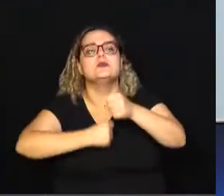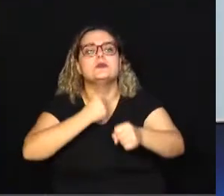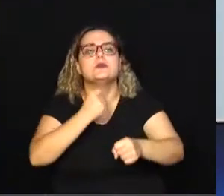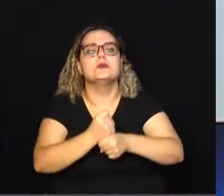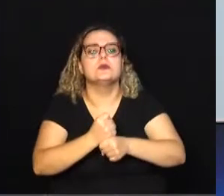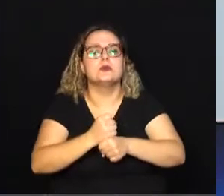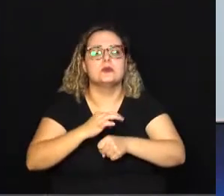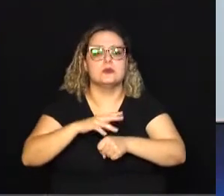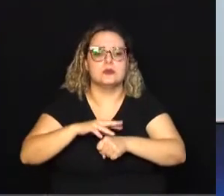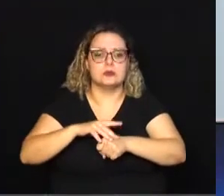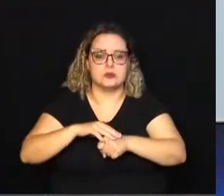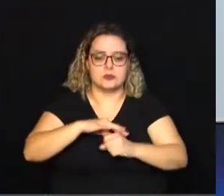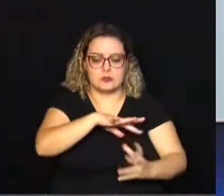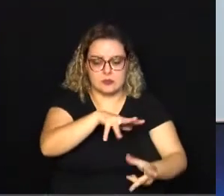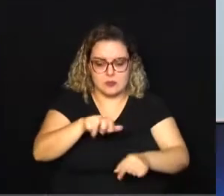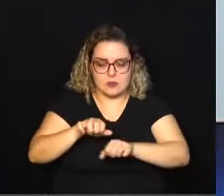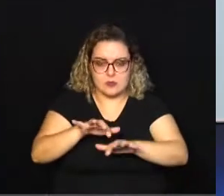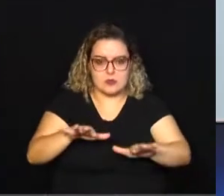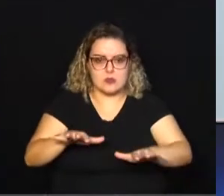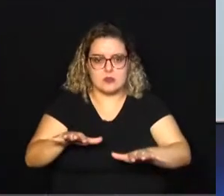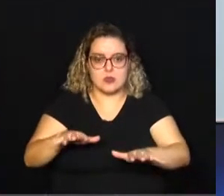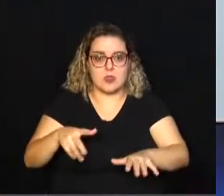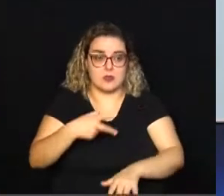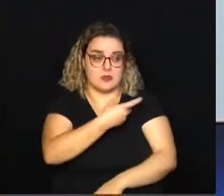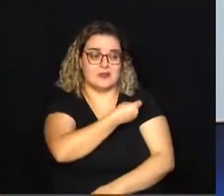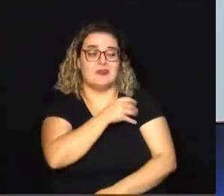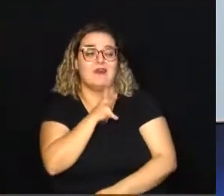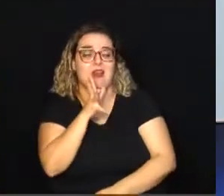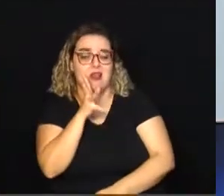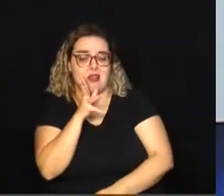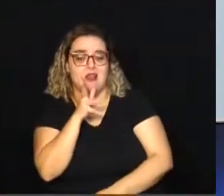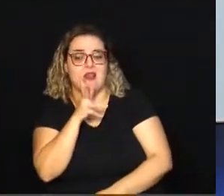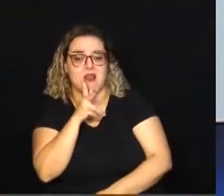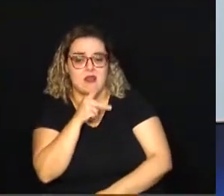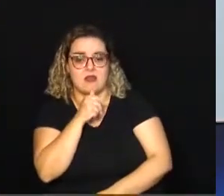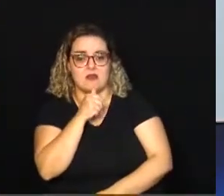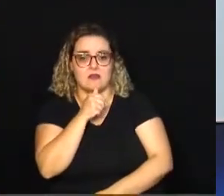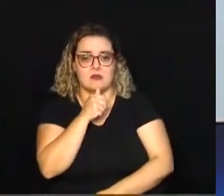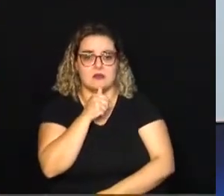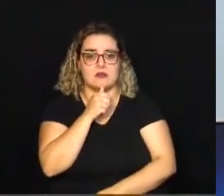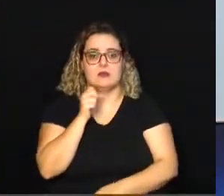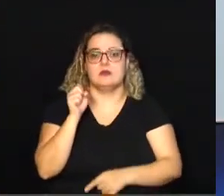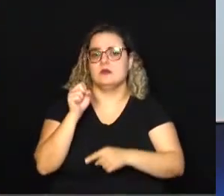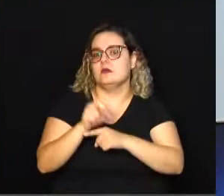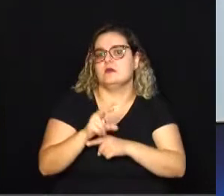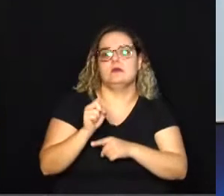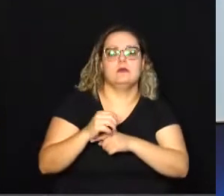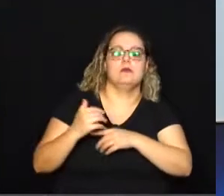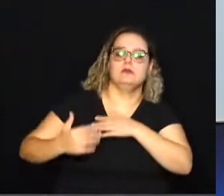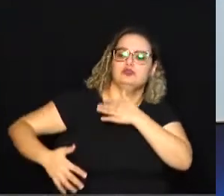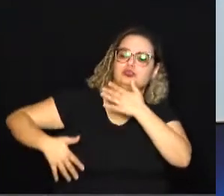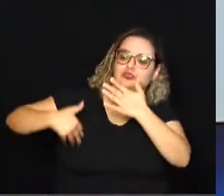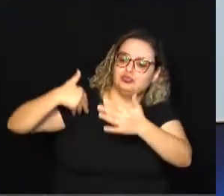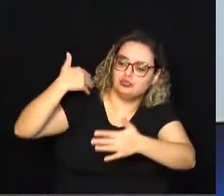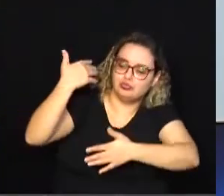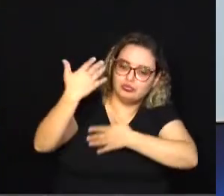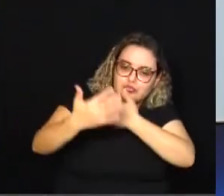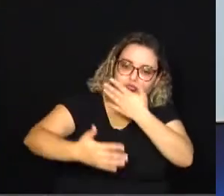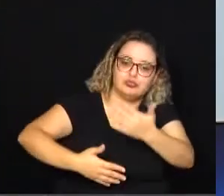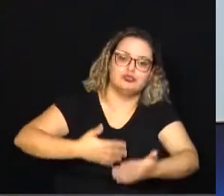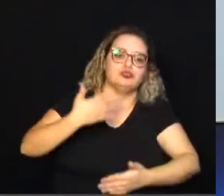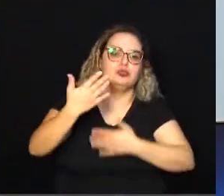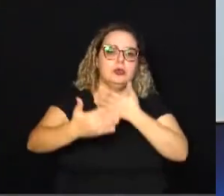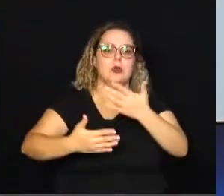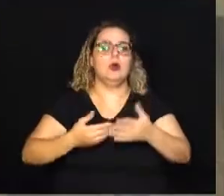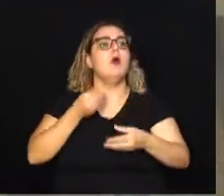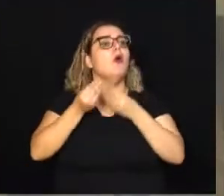anda tão lenta no nosso país, este vírus ele deve circular ainda por décadas pelo mundo. Como é que a educação